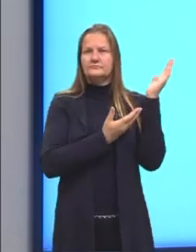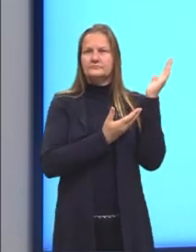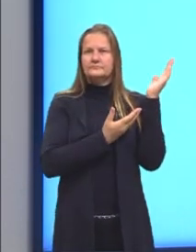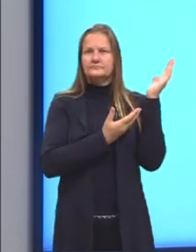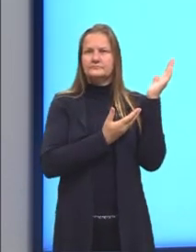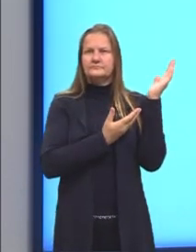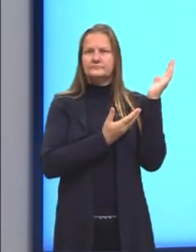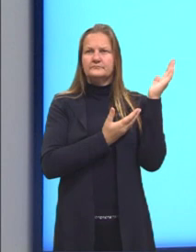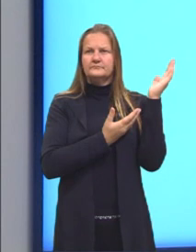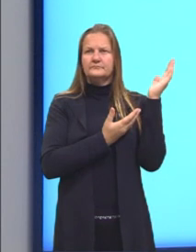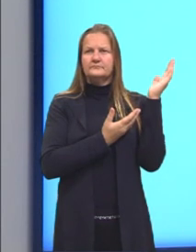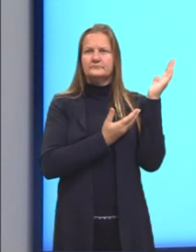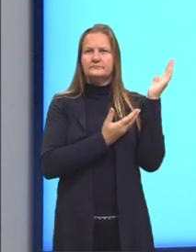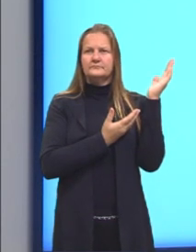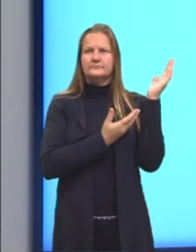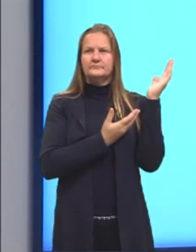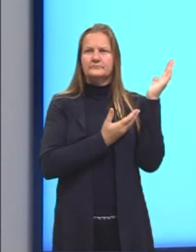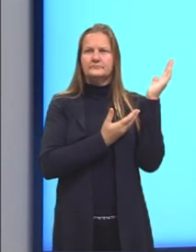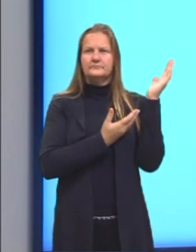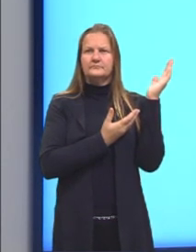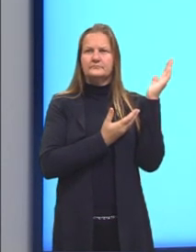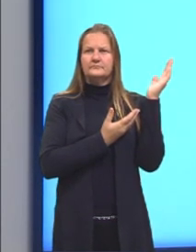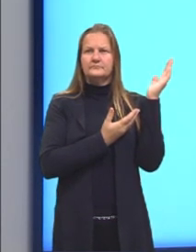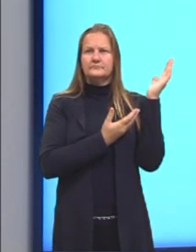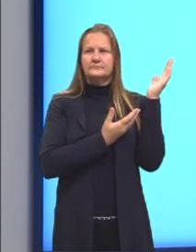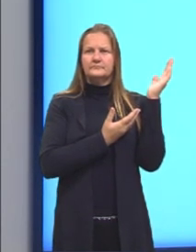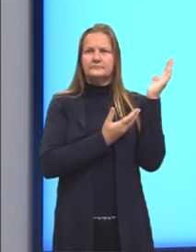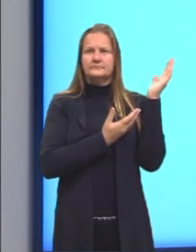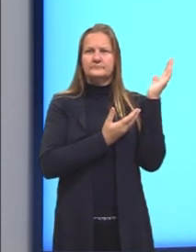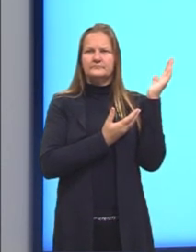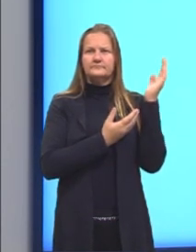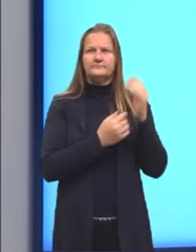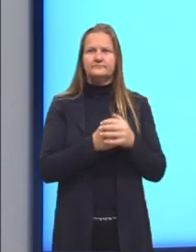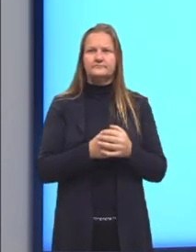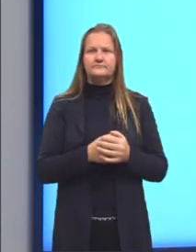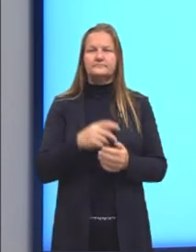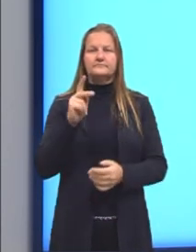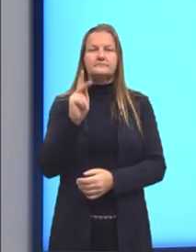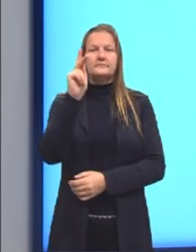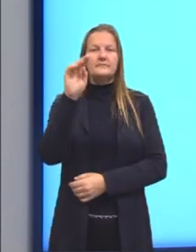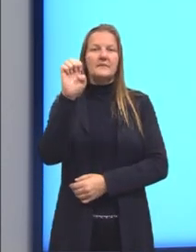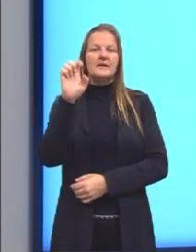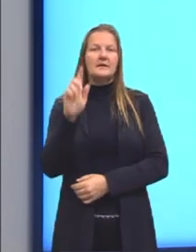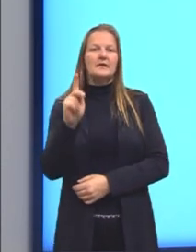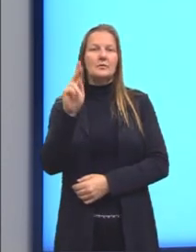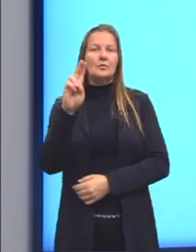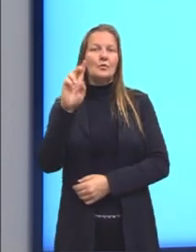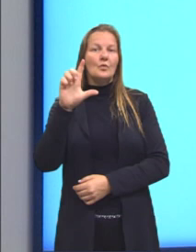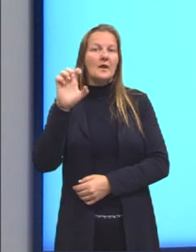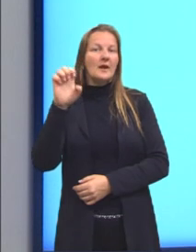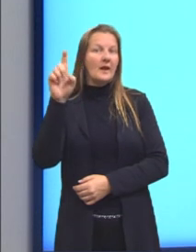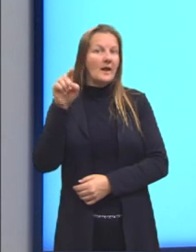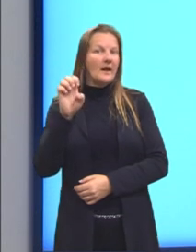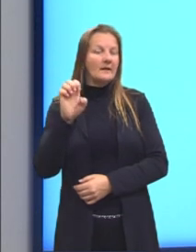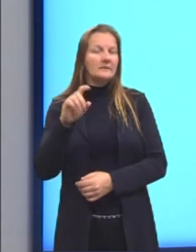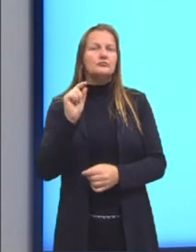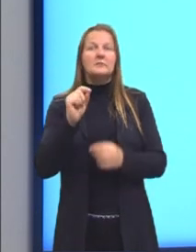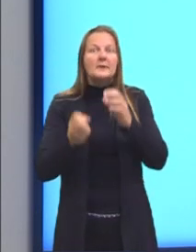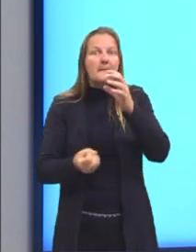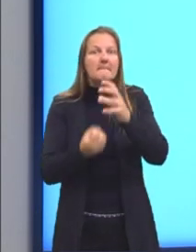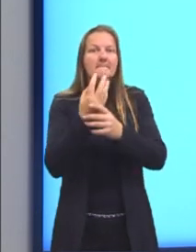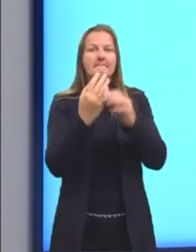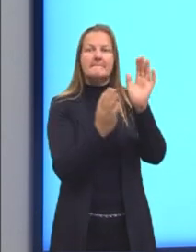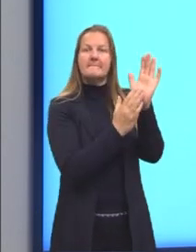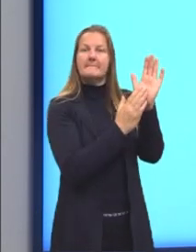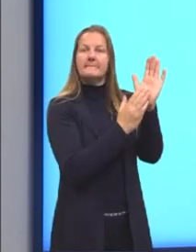picolé Porque existe os postulados do Picolé se não lembrávamos lembrar hoje relembrar Ele propôs uma nova